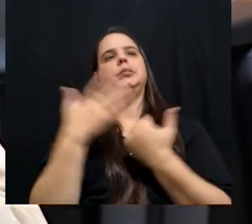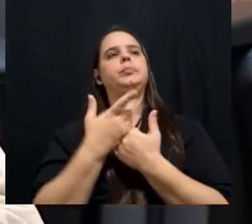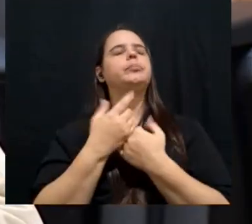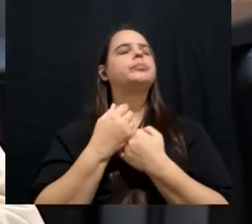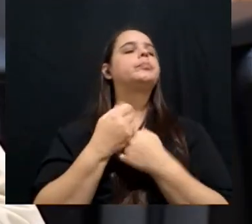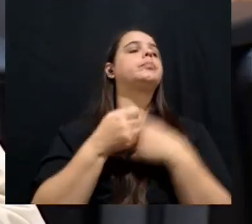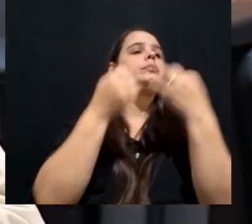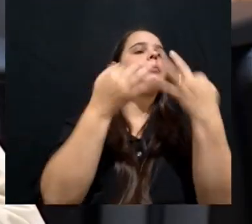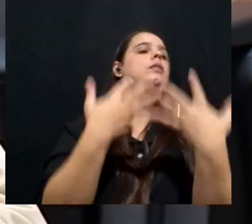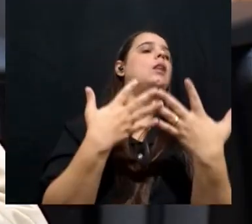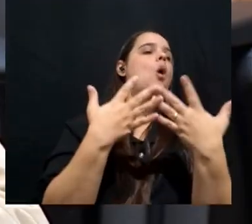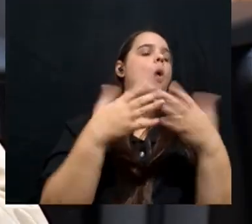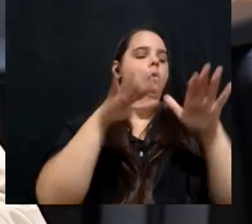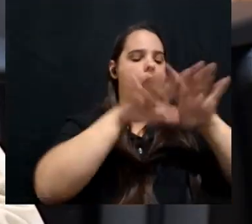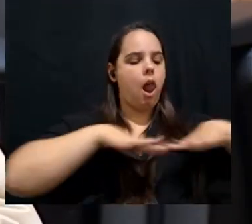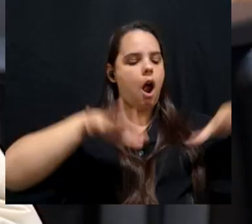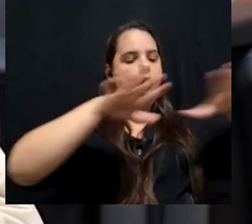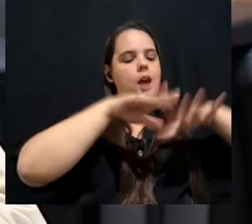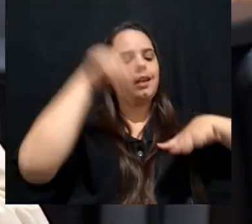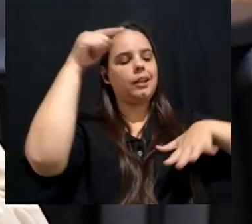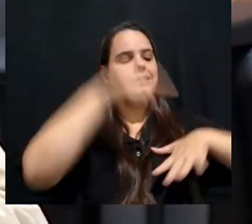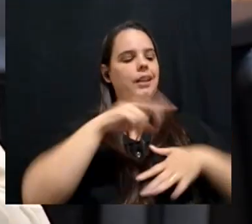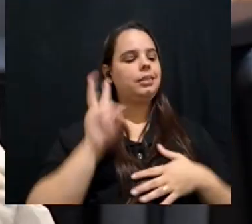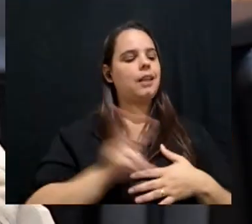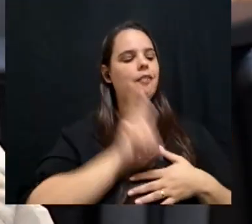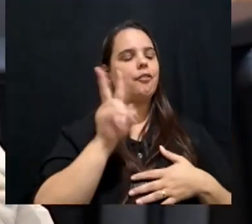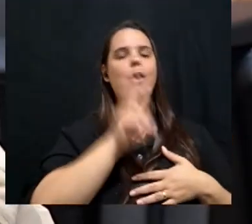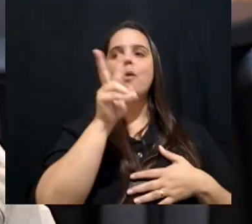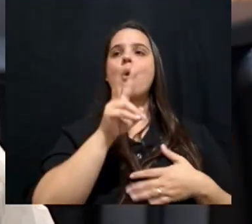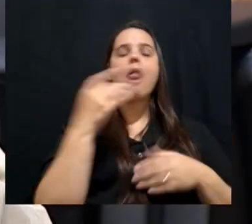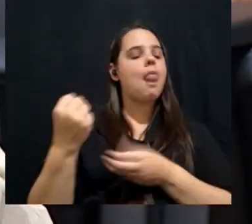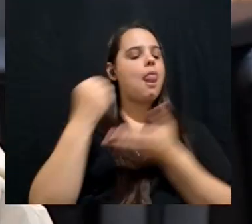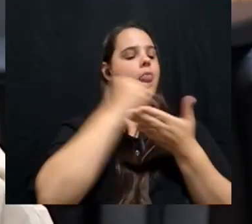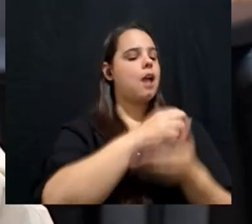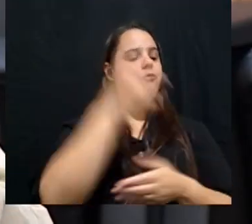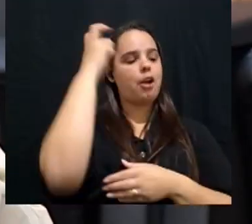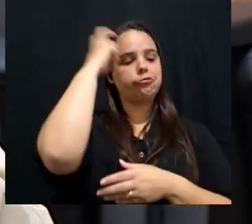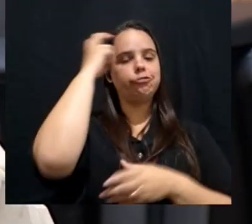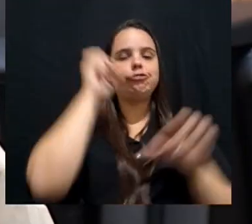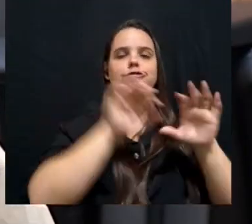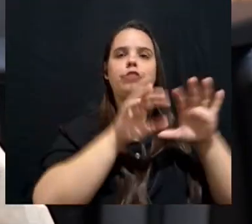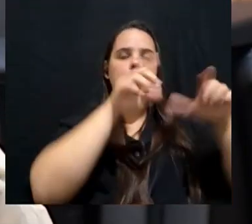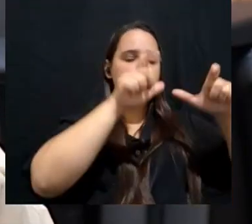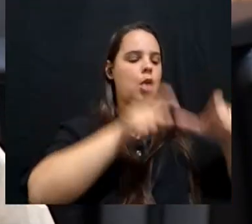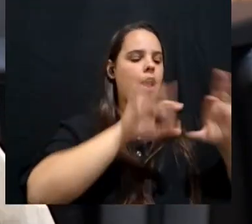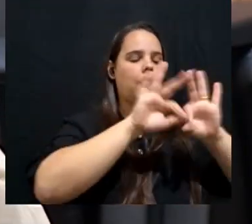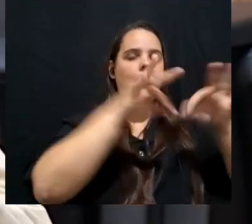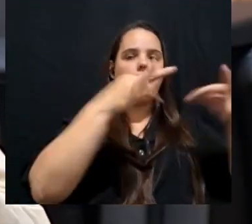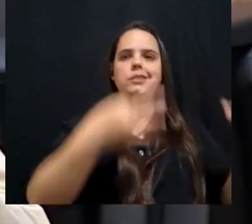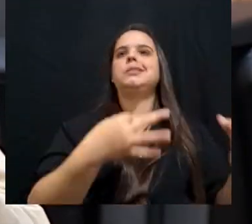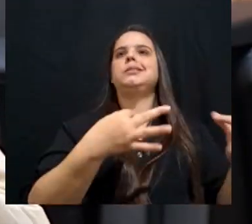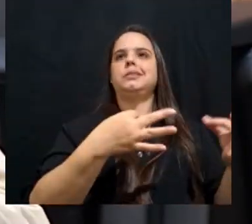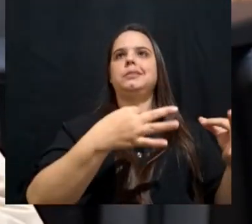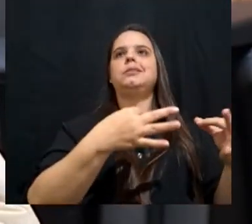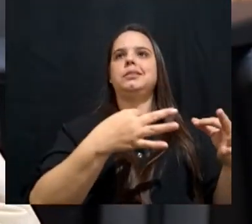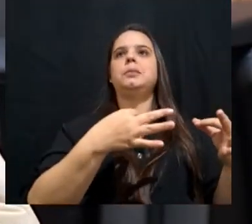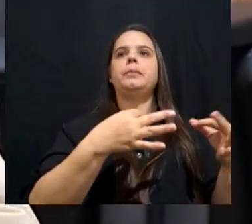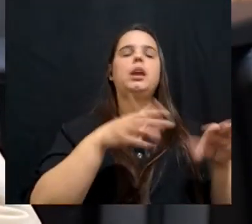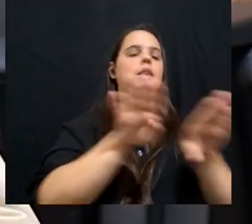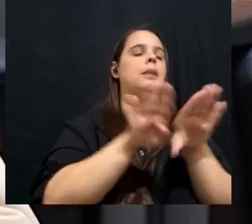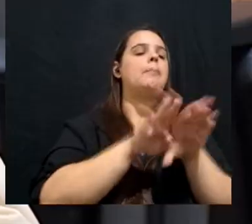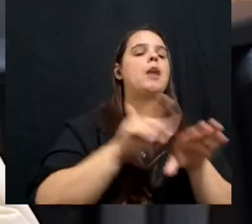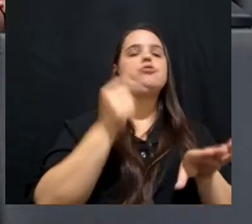o território, sabe? Levar a cultura para dentro dos territórios e democratizar a emenda, o dinheiro da prefeitura